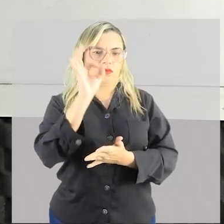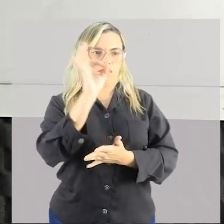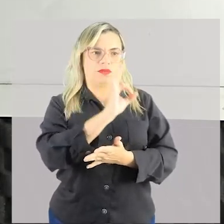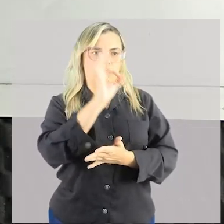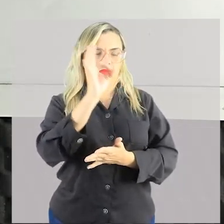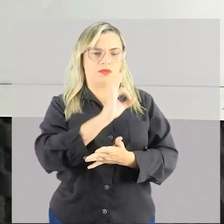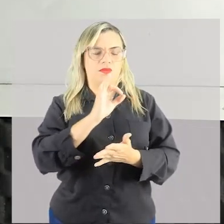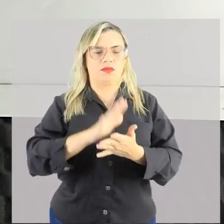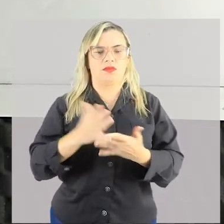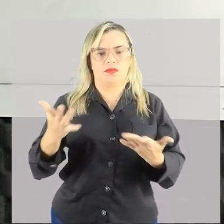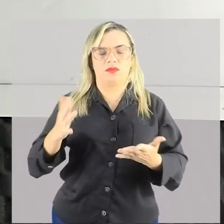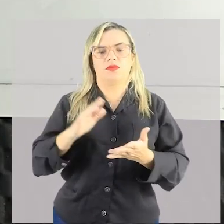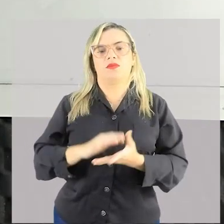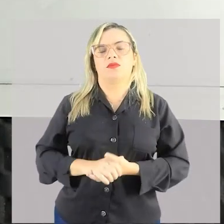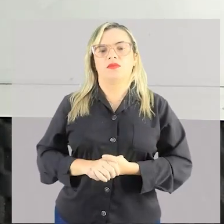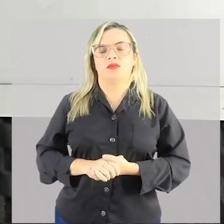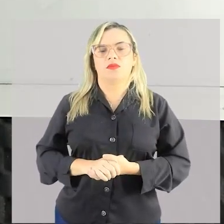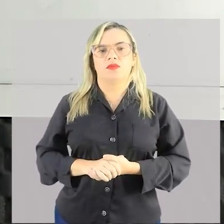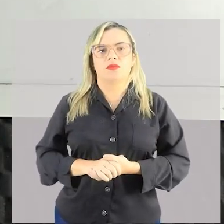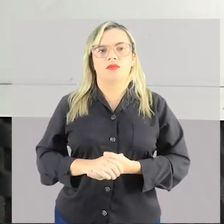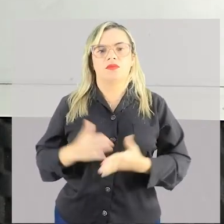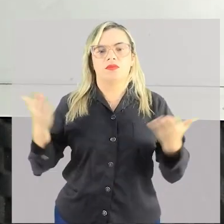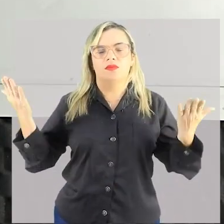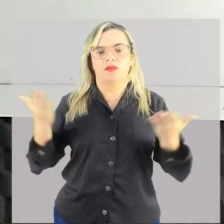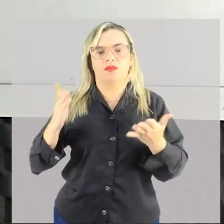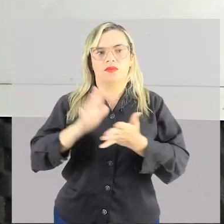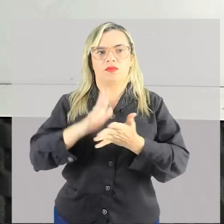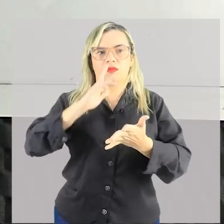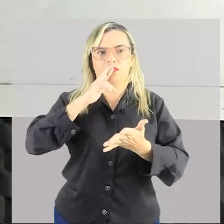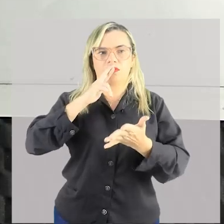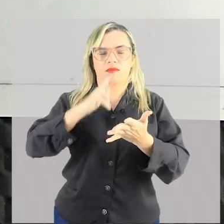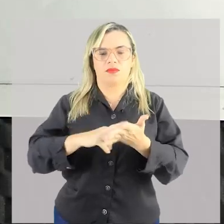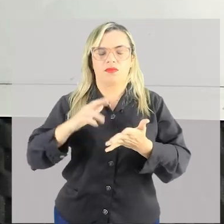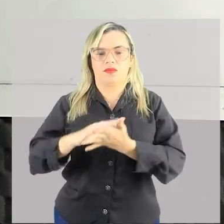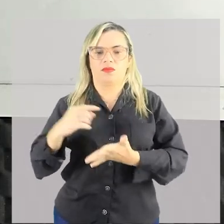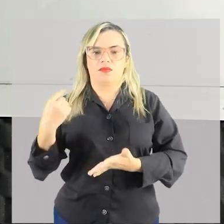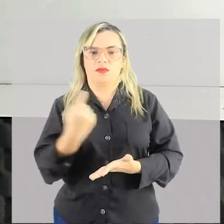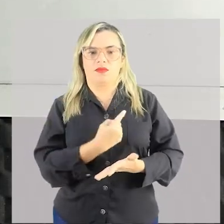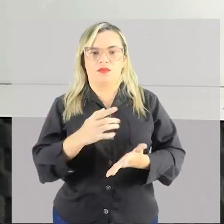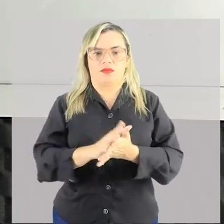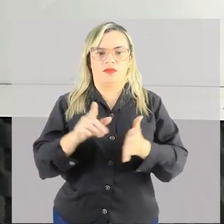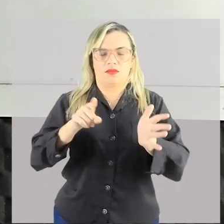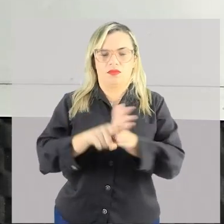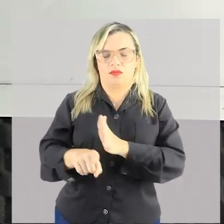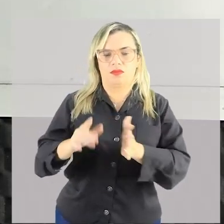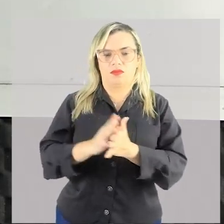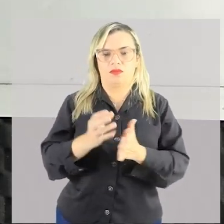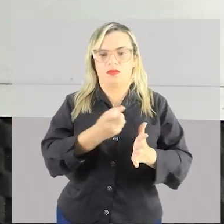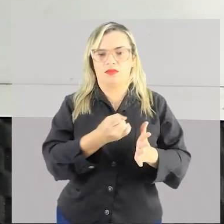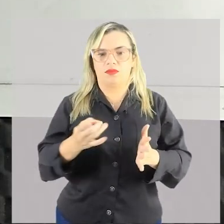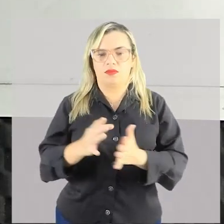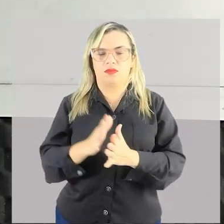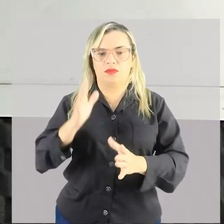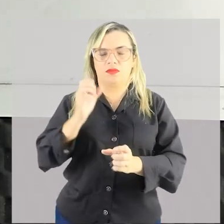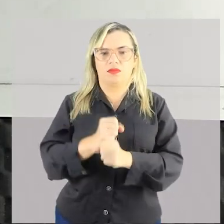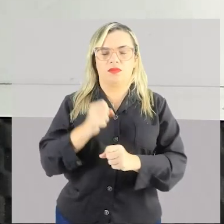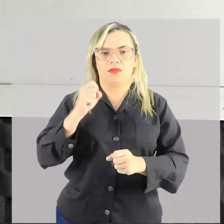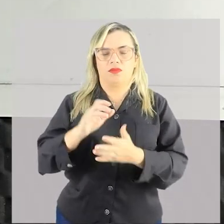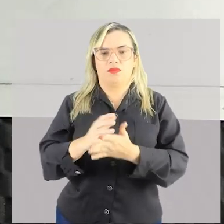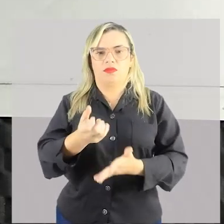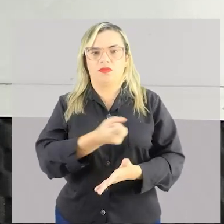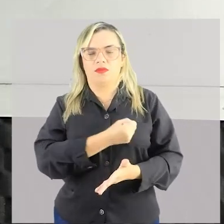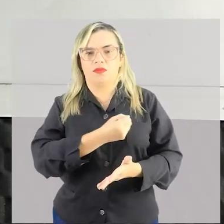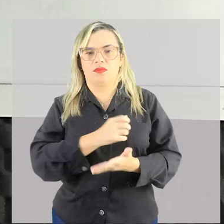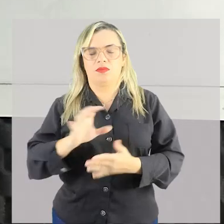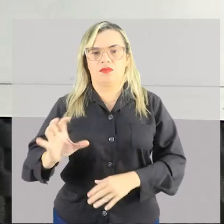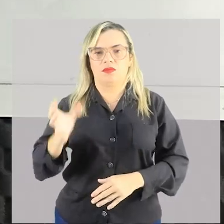2% certo e agora vamos responder à nossa questão tá probabilidade é o número de elementos do